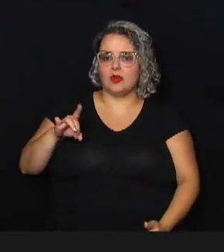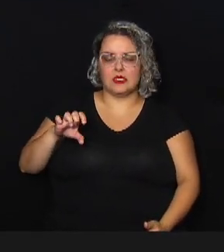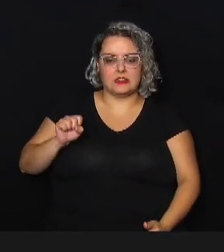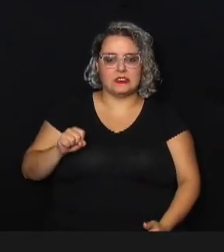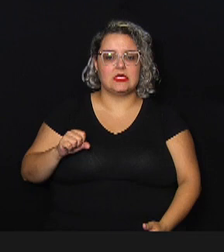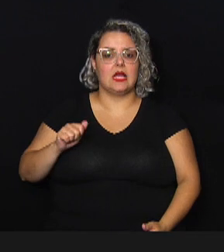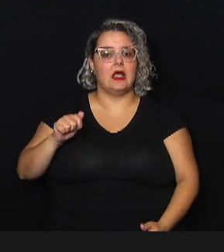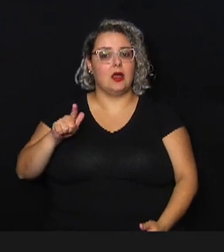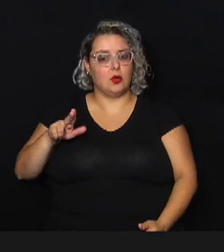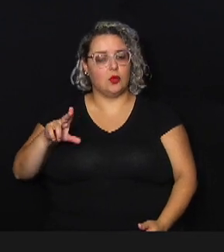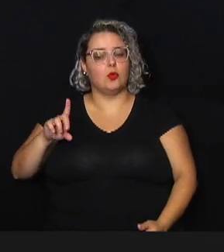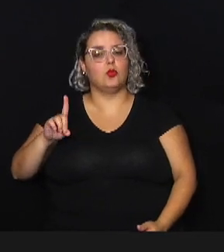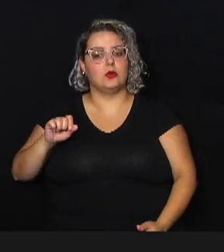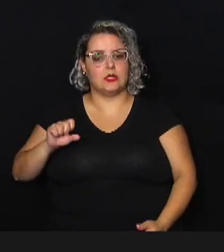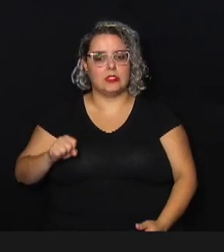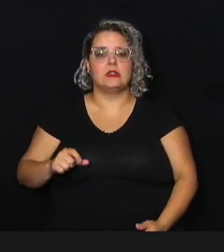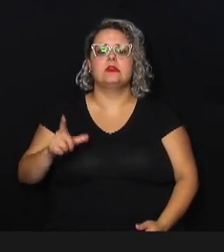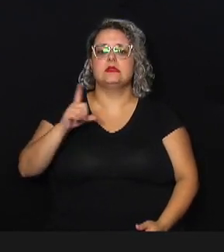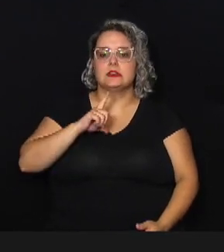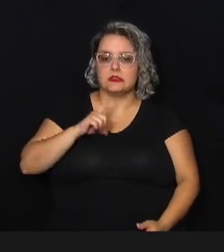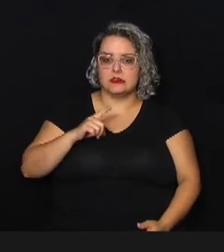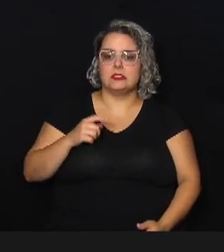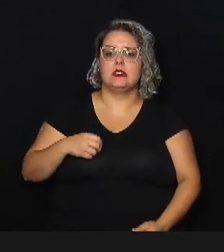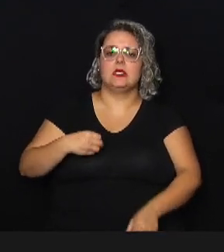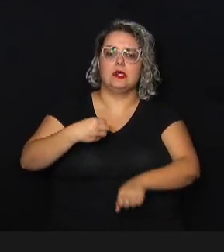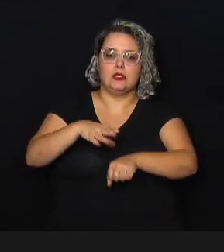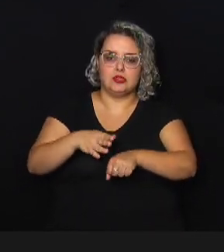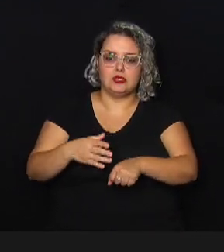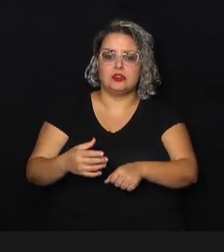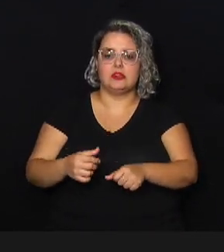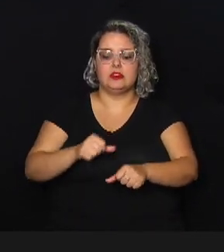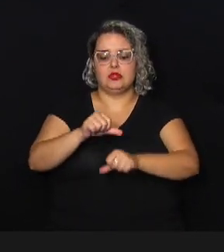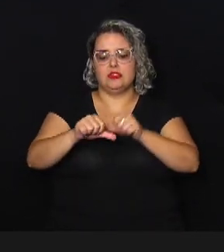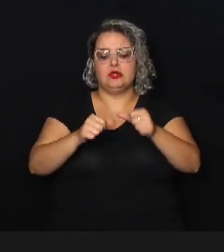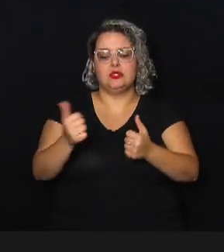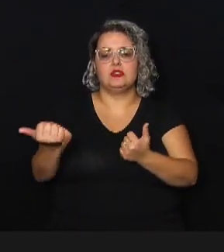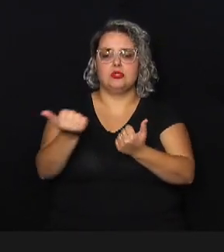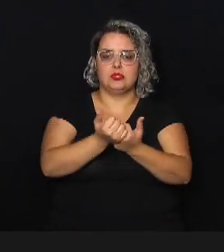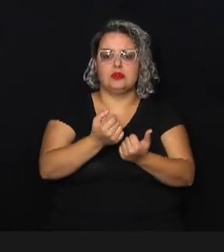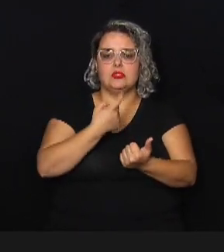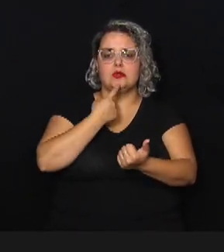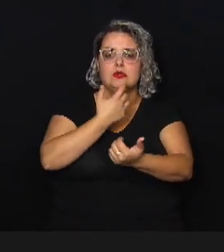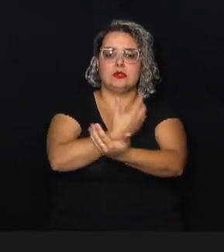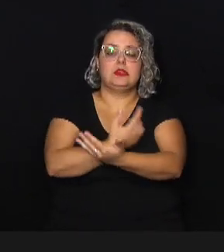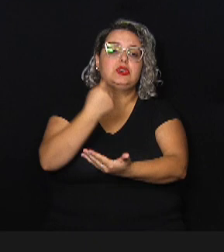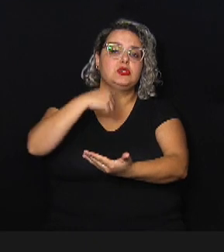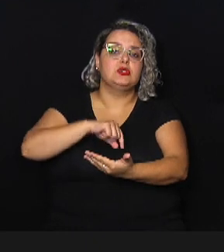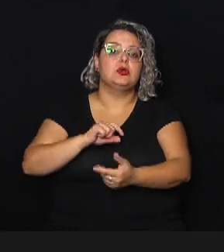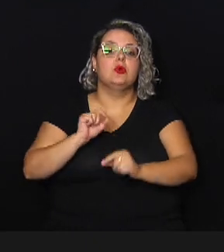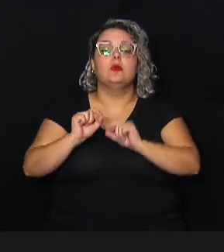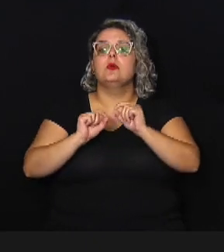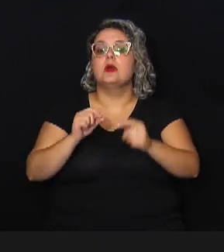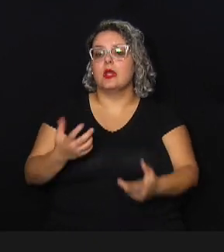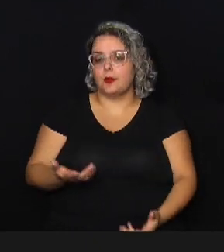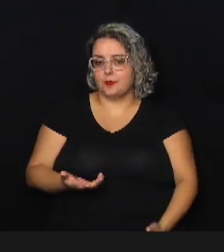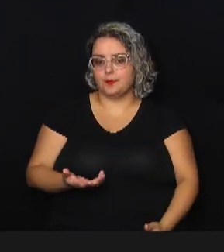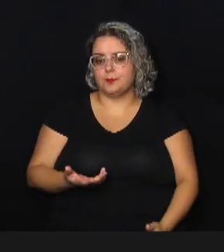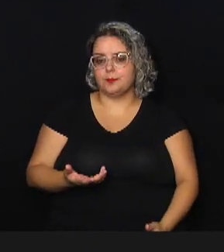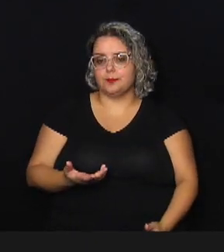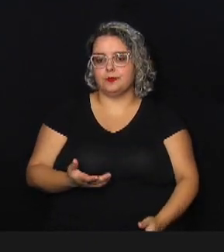pacientes você tem indicação de transplante, tá? O transplante de medula, ele nada mais é do que